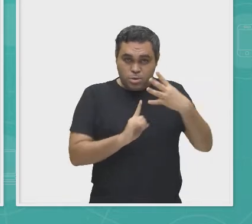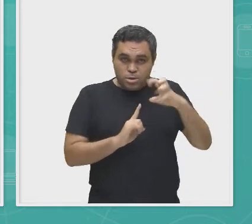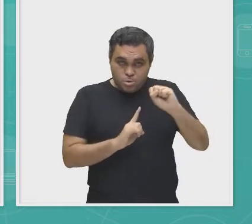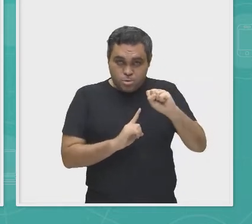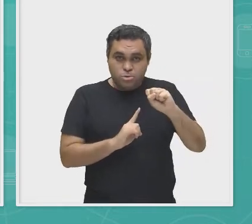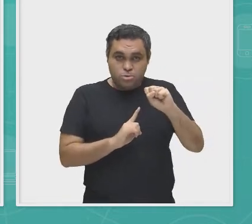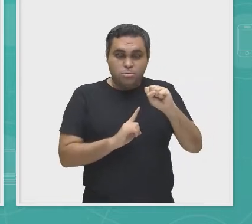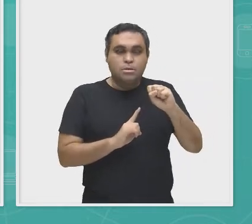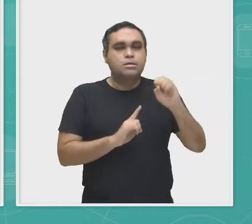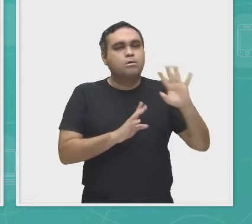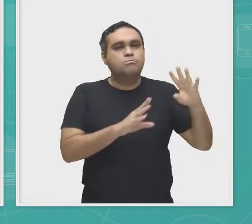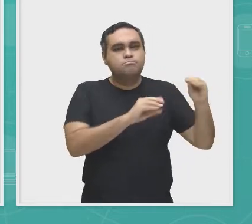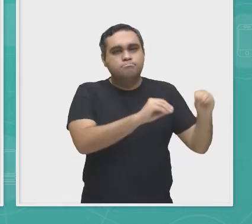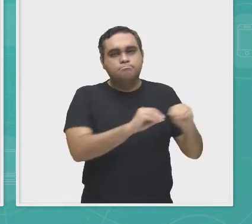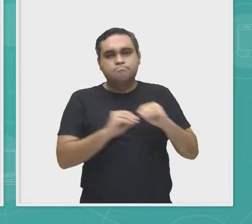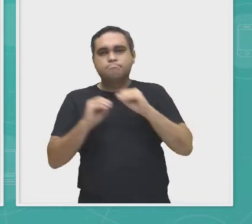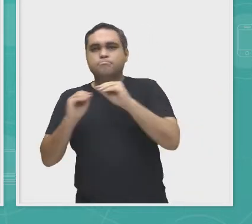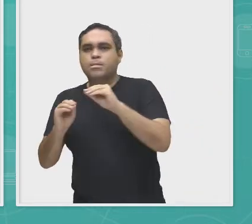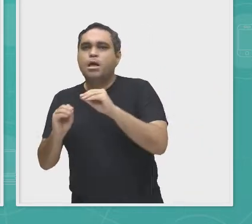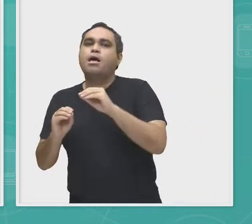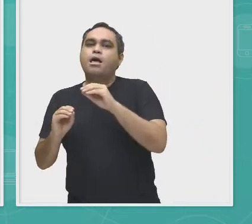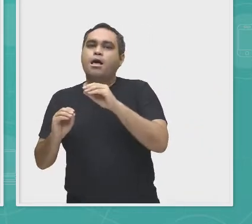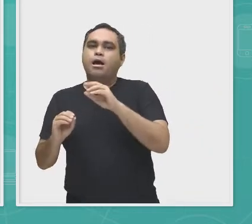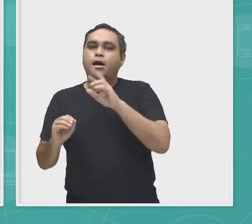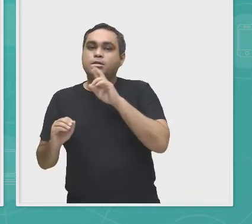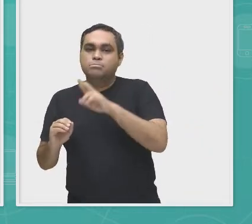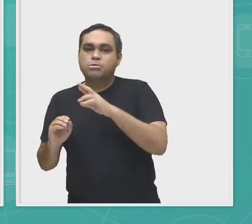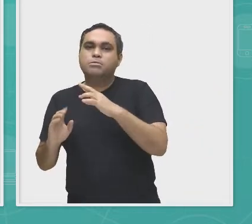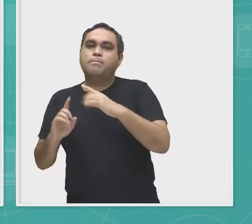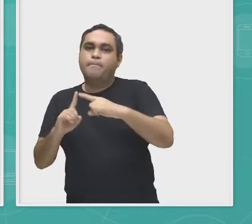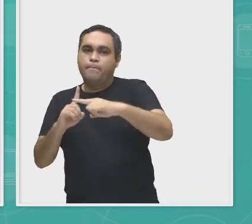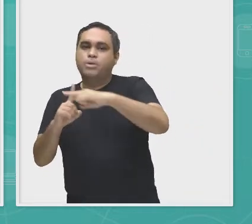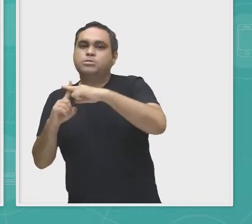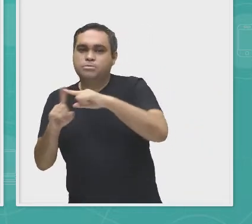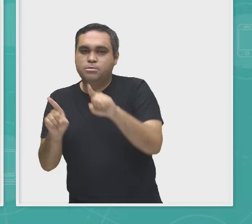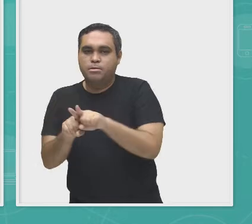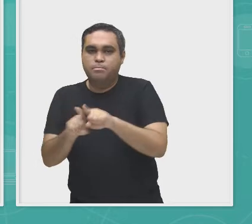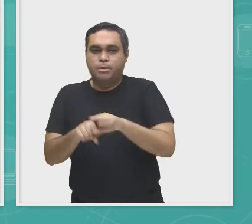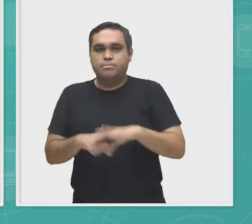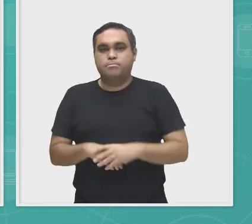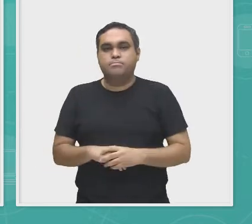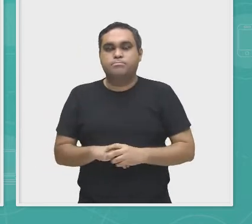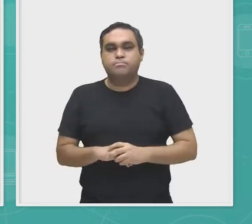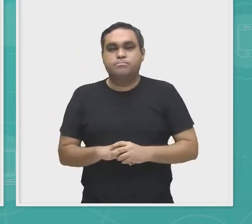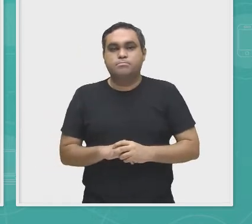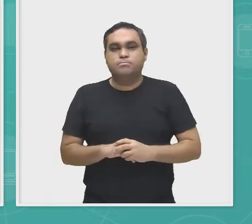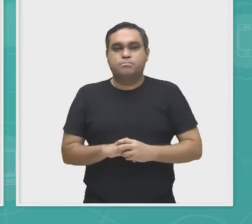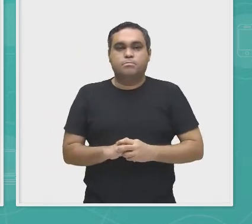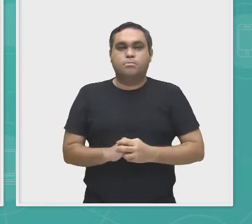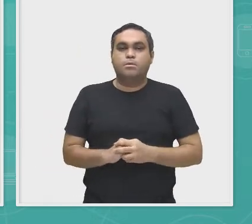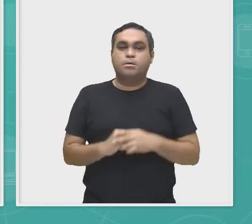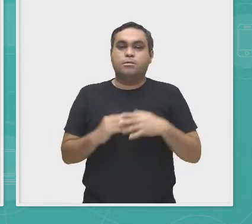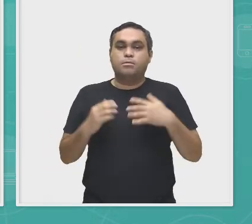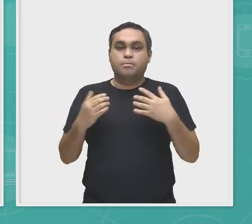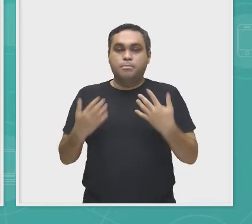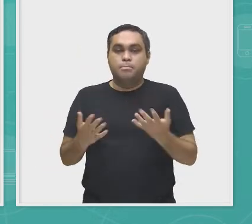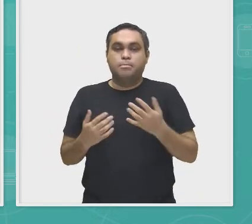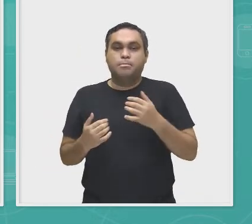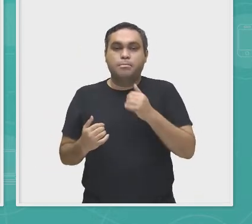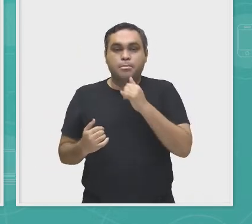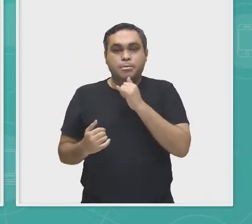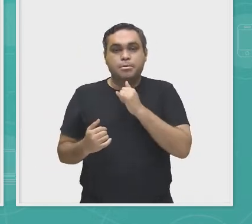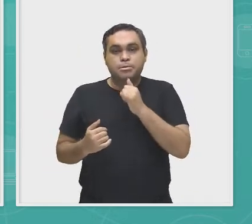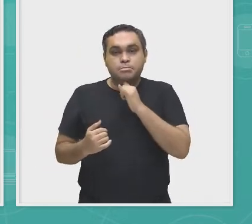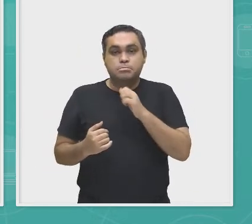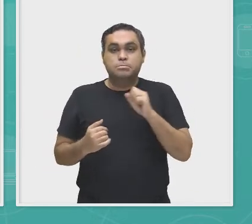a resposta é negativa, tem pessoas que pegam e põe só o 30, Não precisa adicionar o sinal